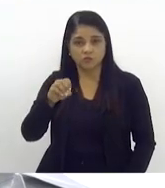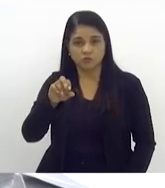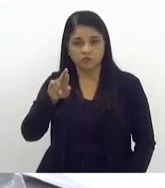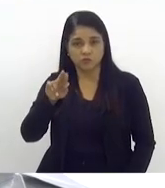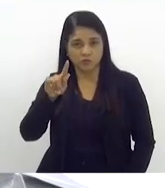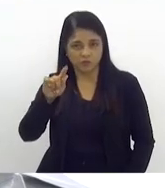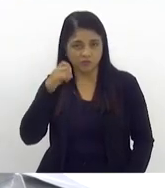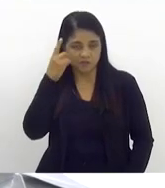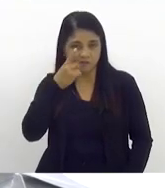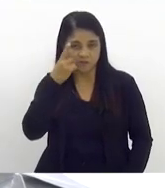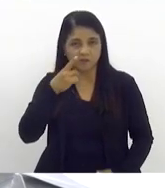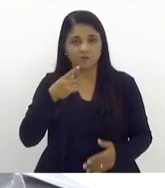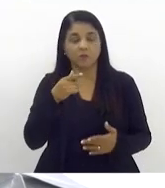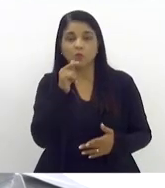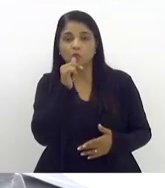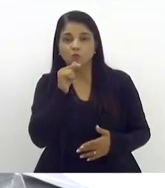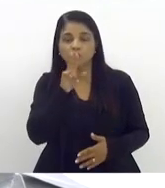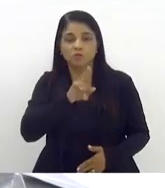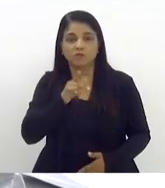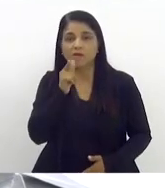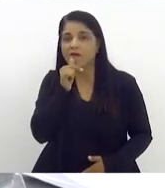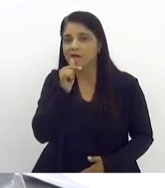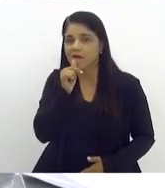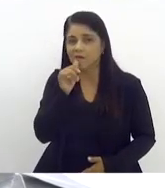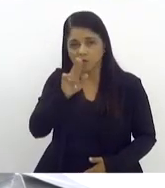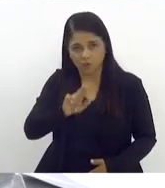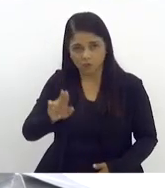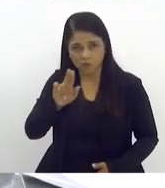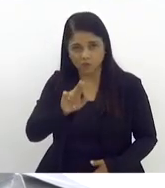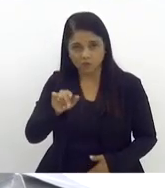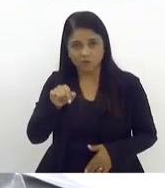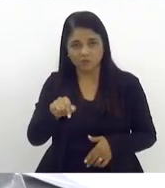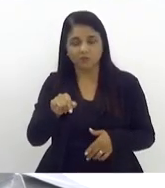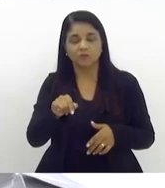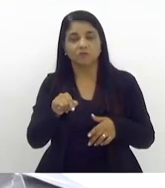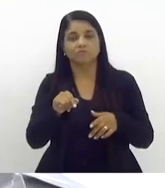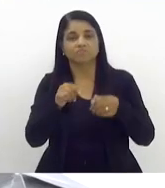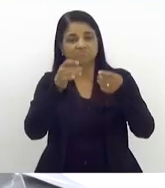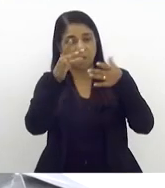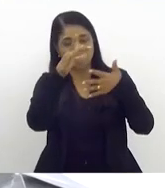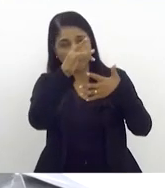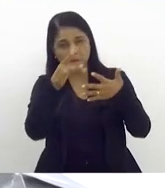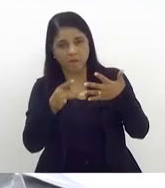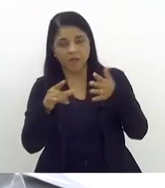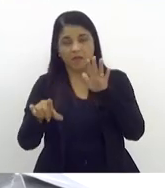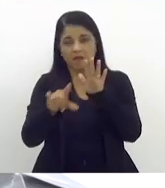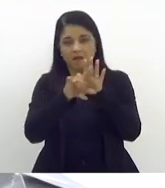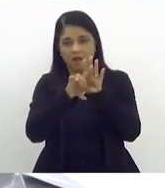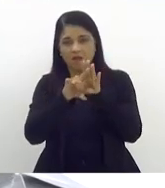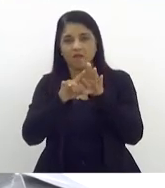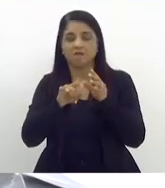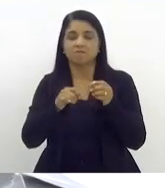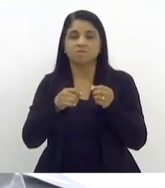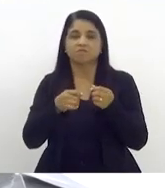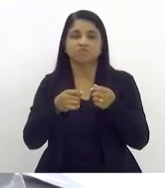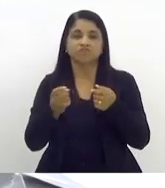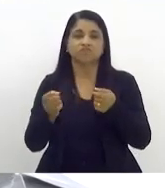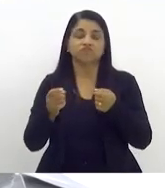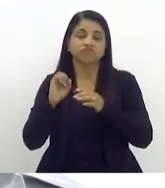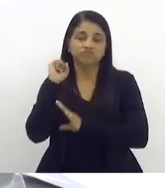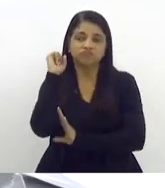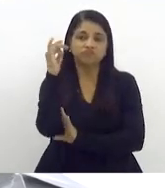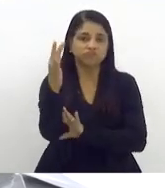da água para sociedades empresariais nos requisitos especificados em lei, doravante denominados benefício